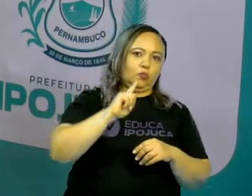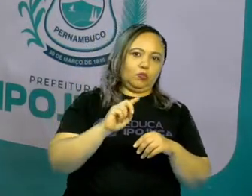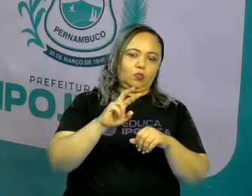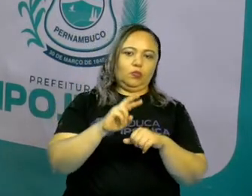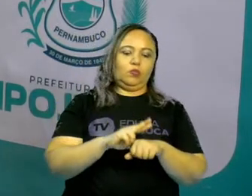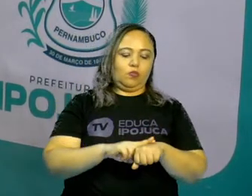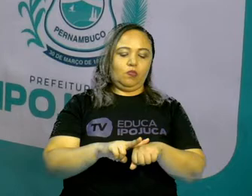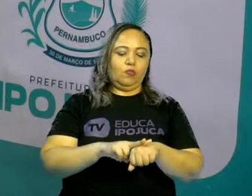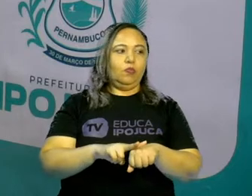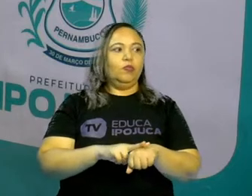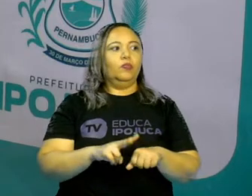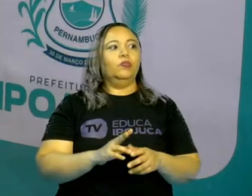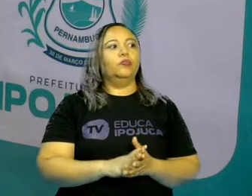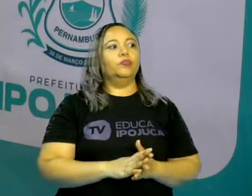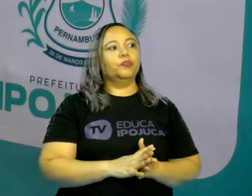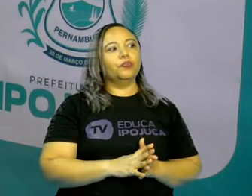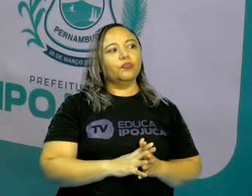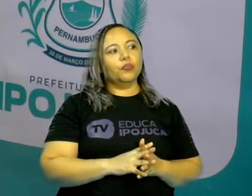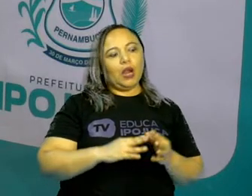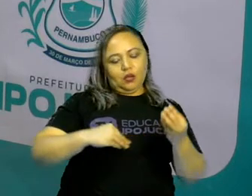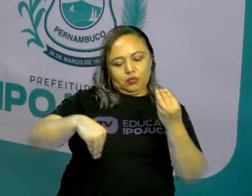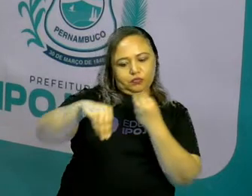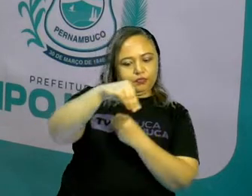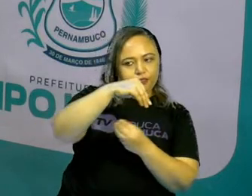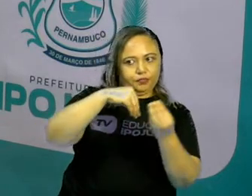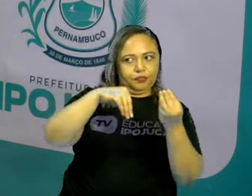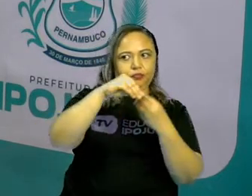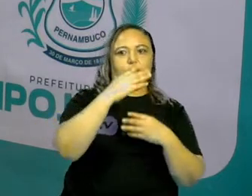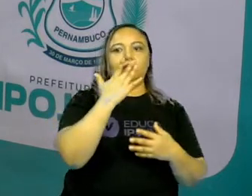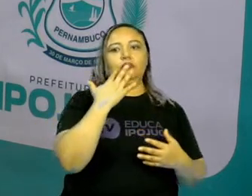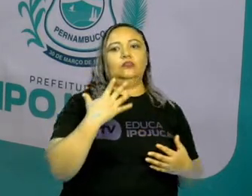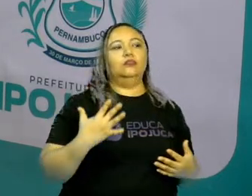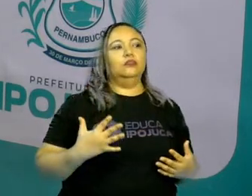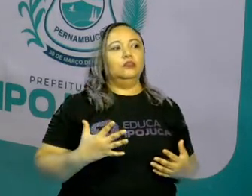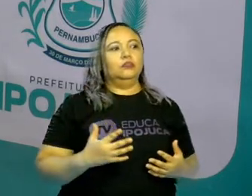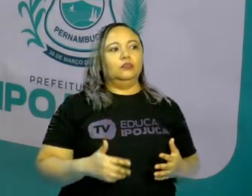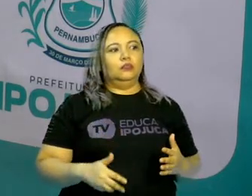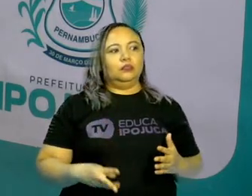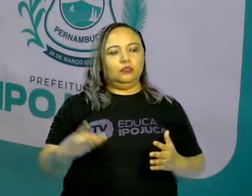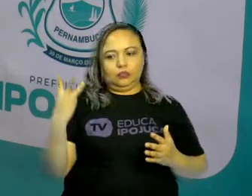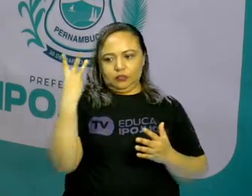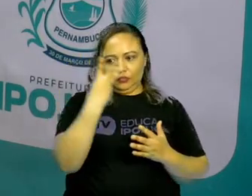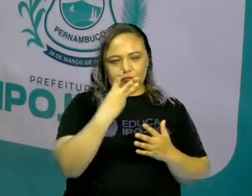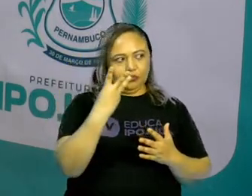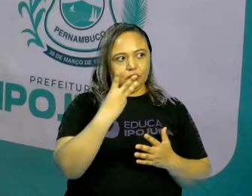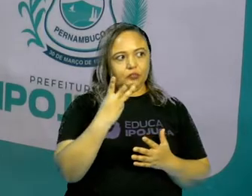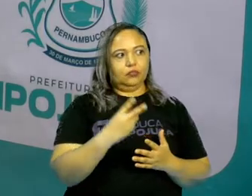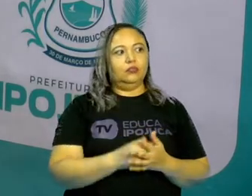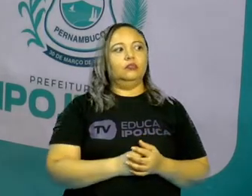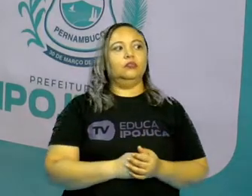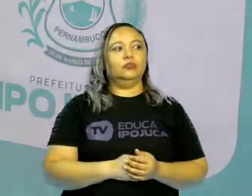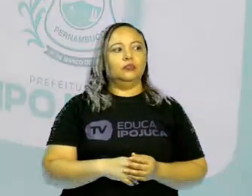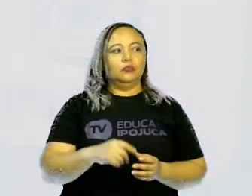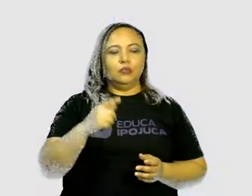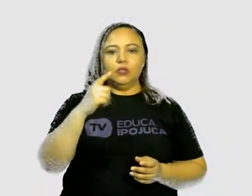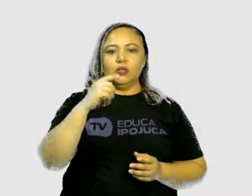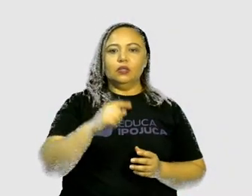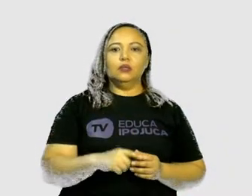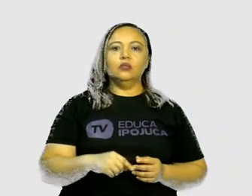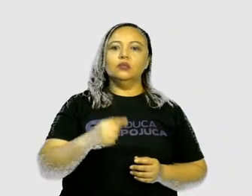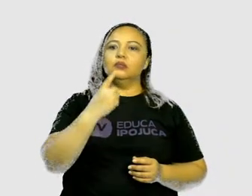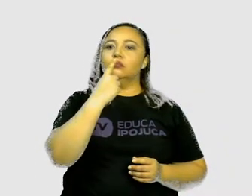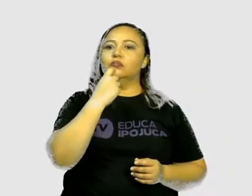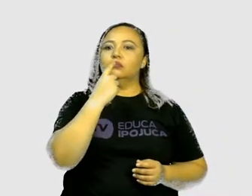verde. Vamos agora misturar as cores para formar as terciárias. Vermelho